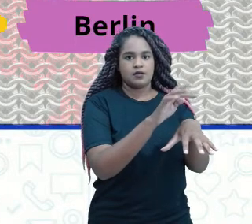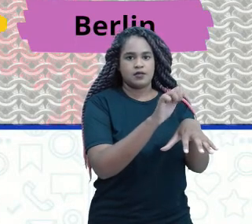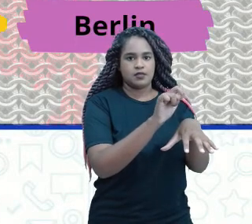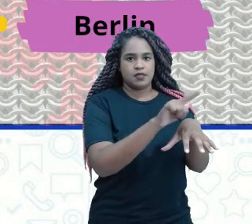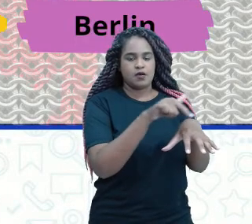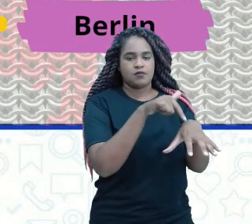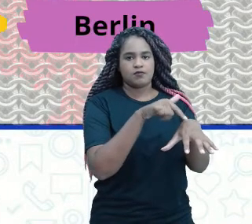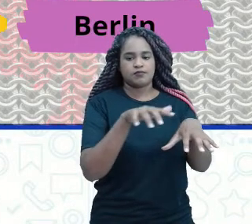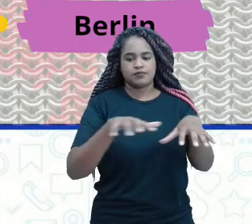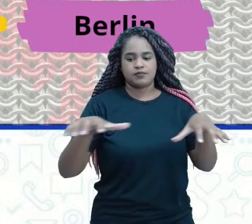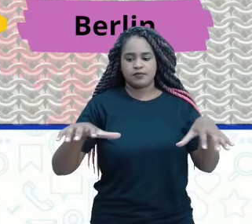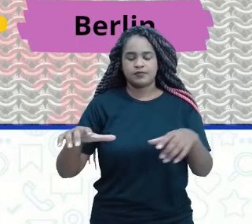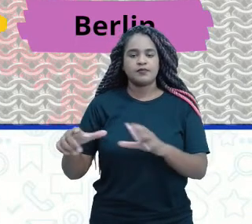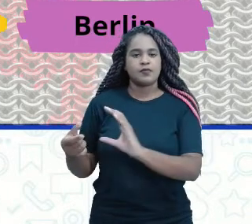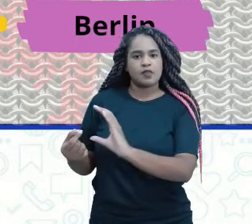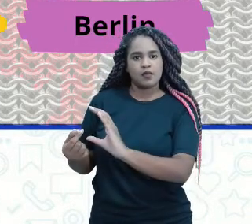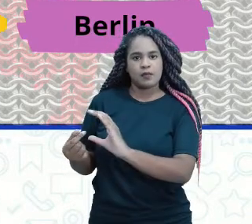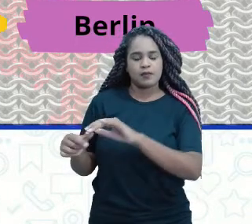da Alemanha.